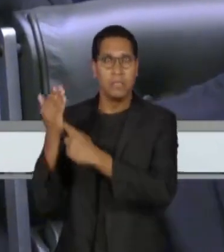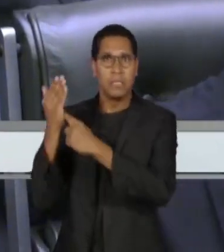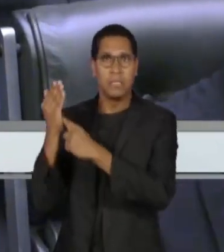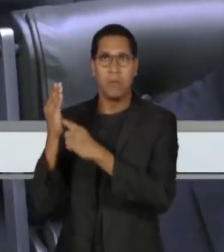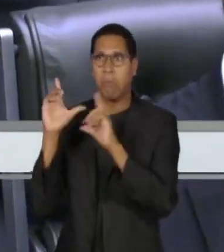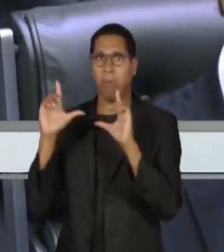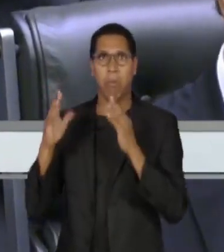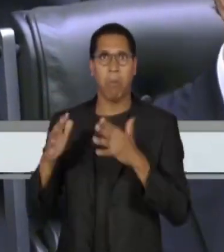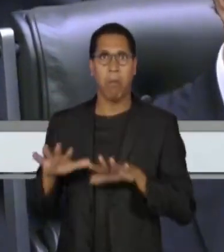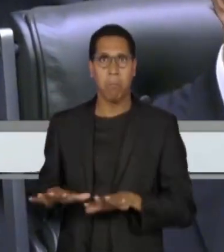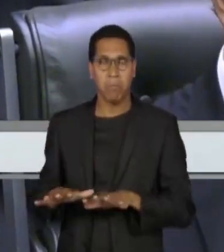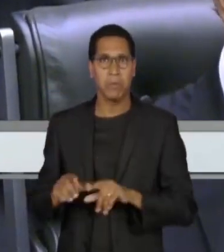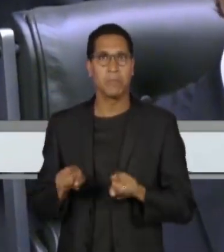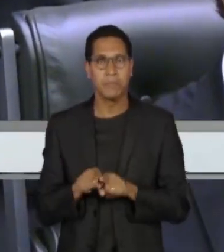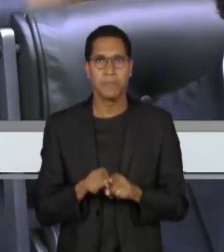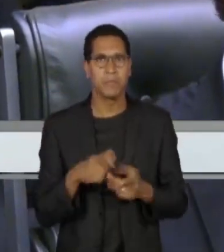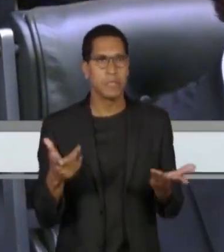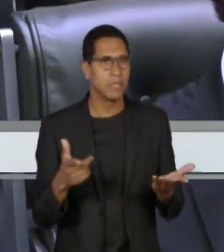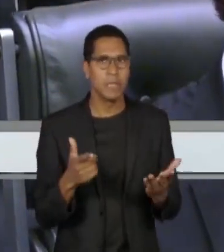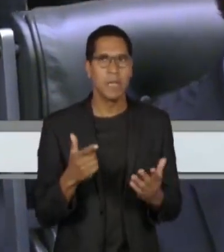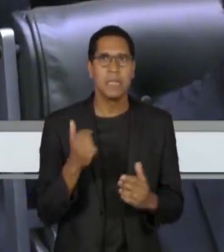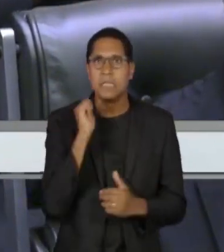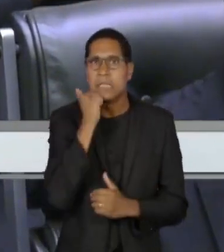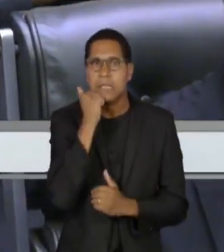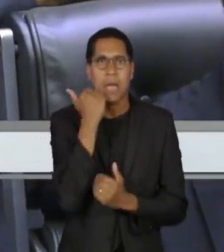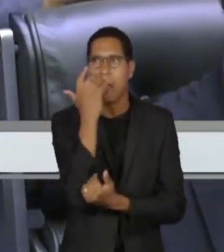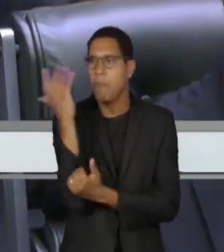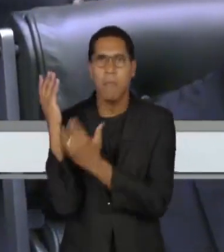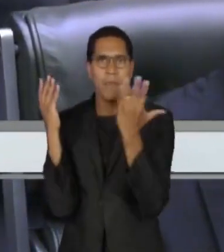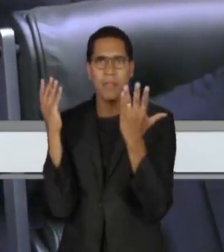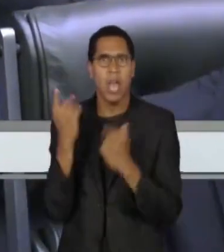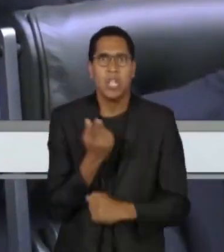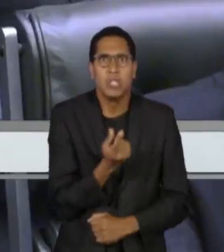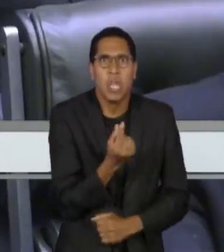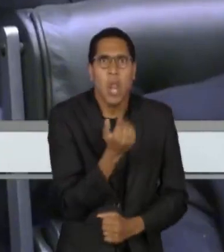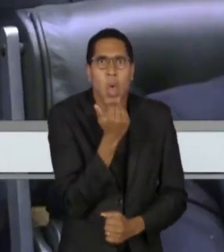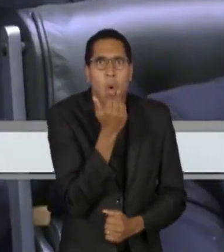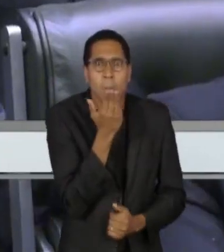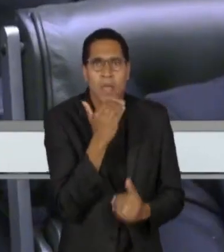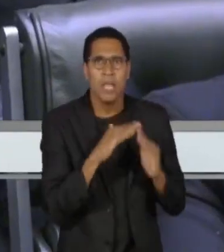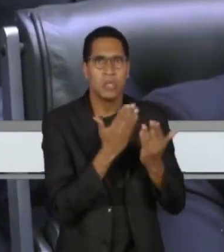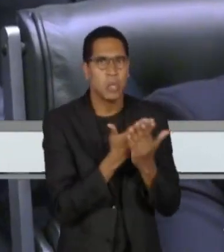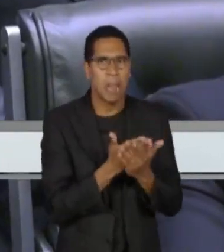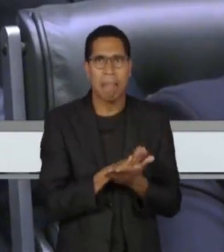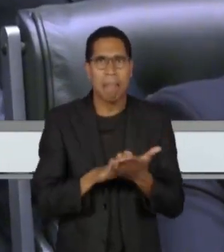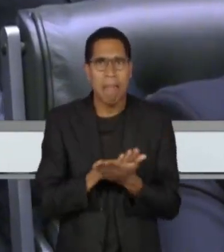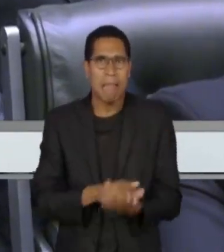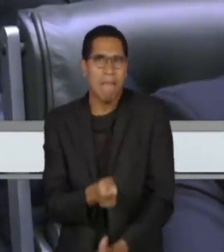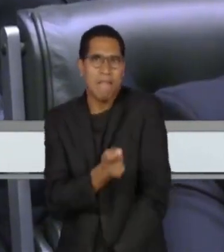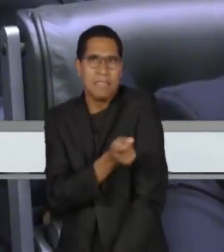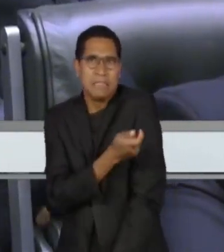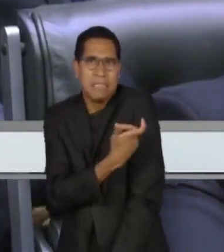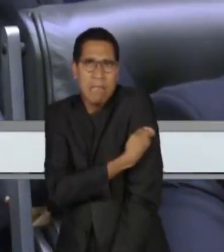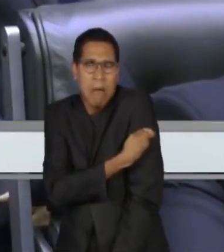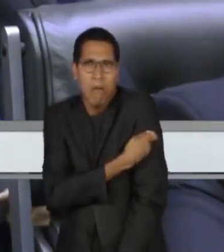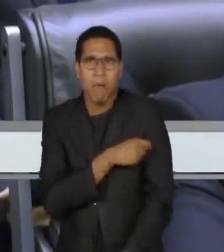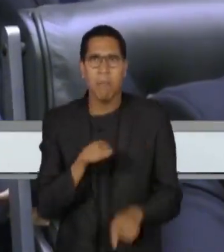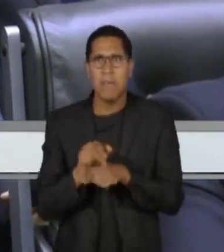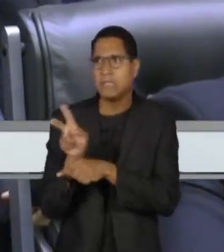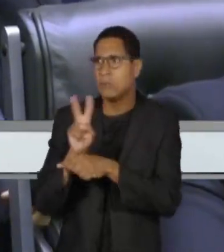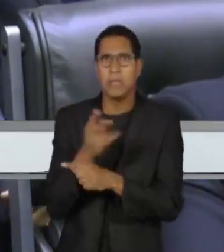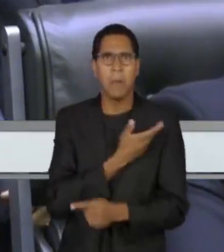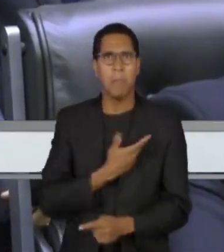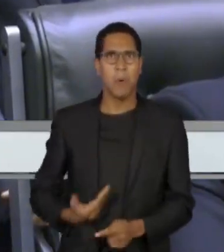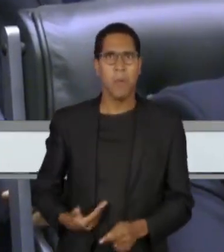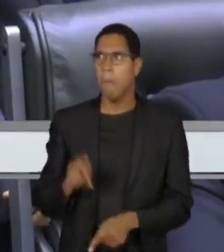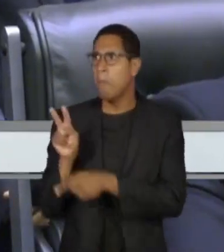proteção do meio ambiente, não deixar os recursos para a merenda escolar, a vacinação, a segurança pública, a proteção